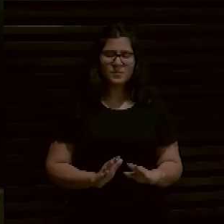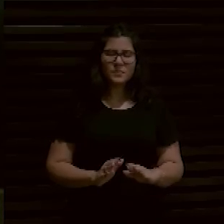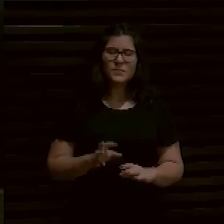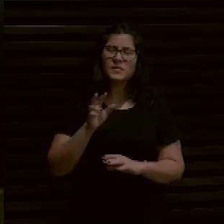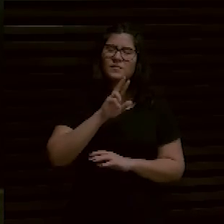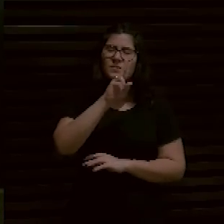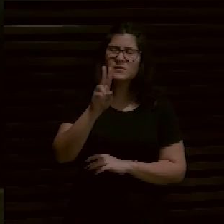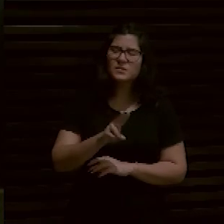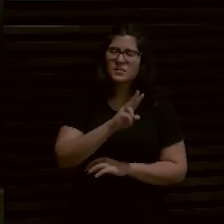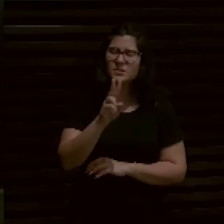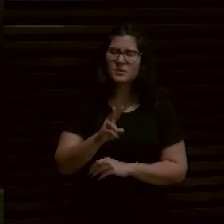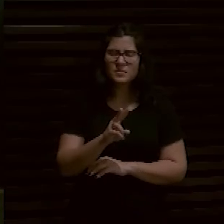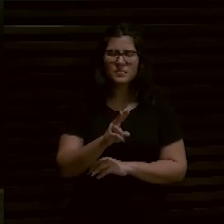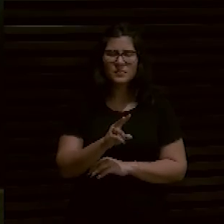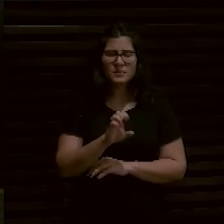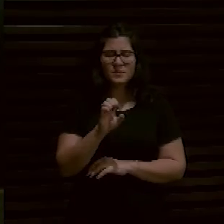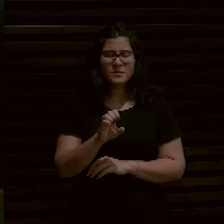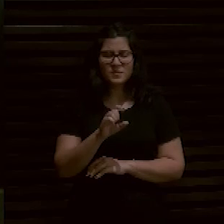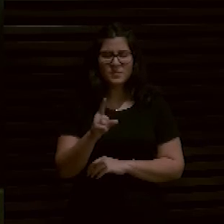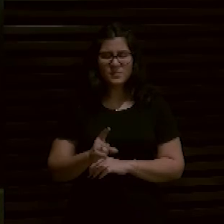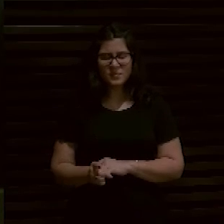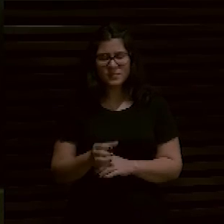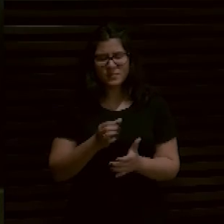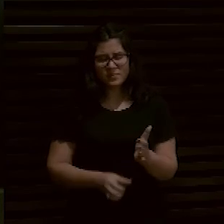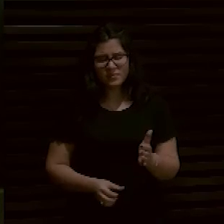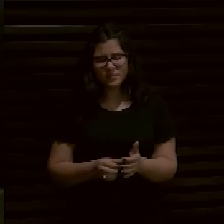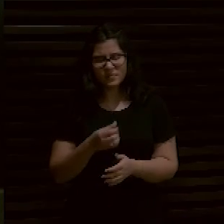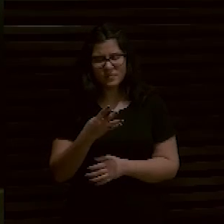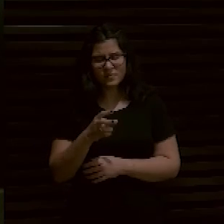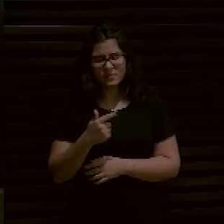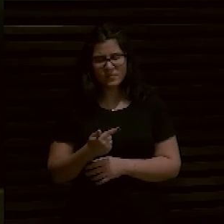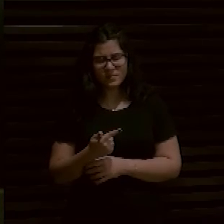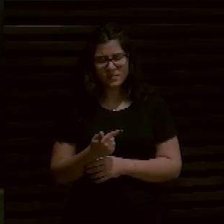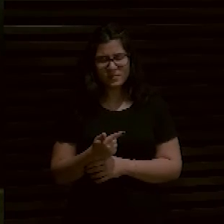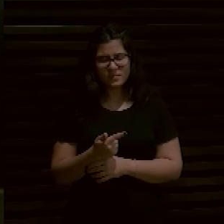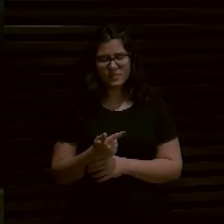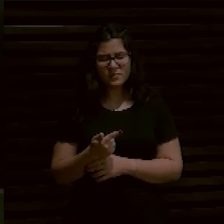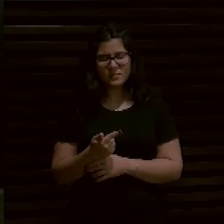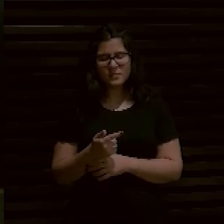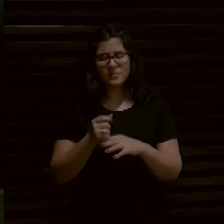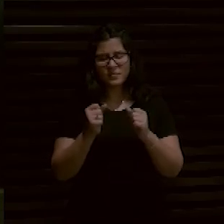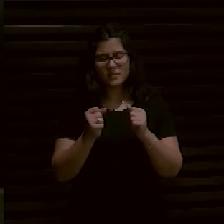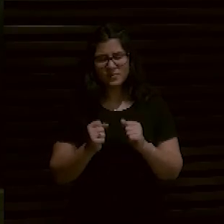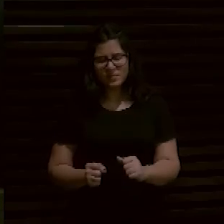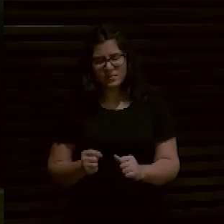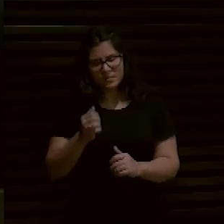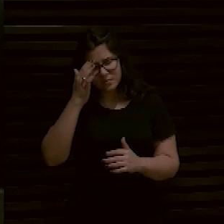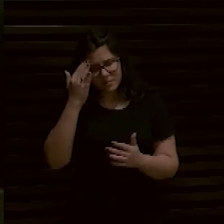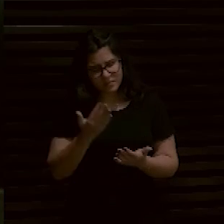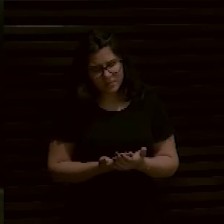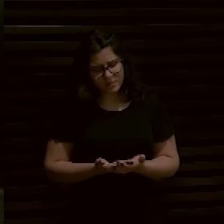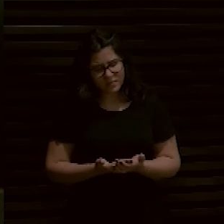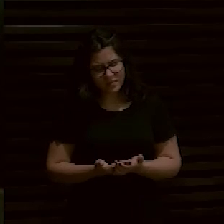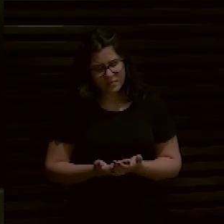visão de Ezequiel no capítulo 47, Senhor, em que ele pode ver, ó Pai, que